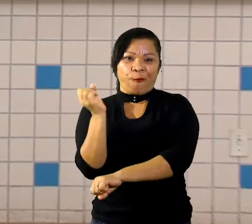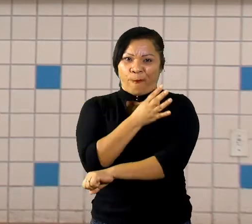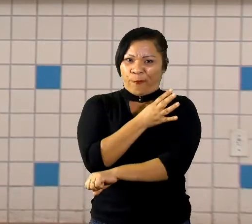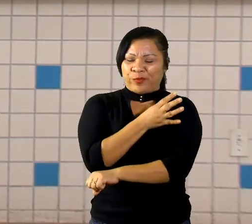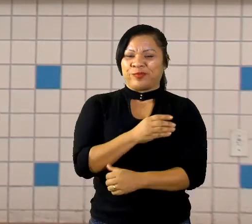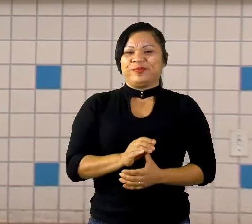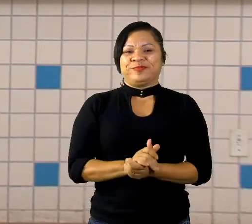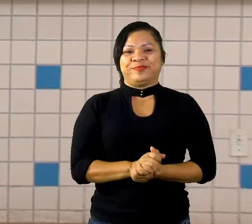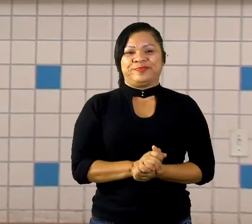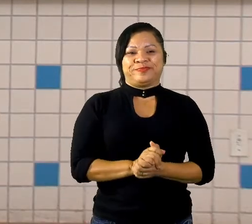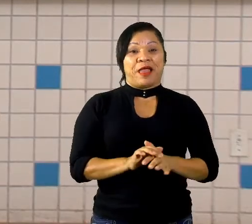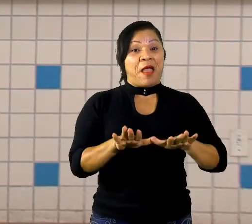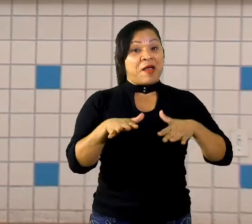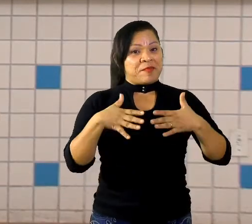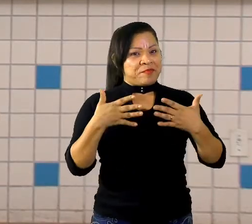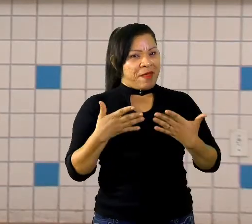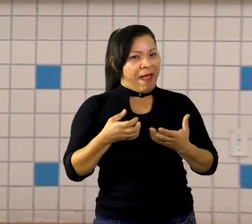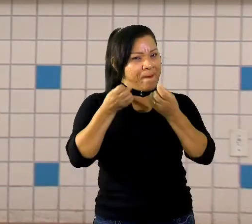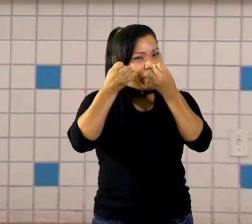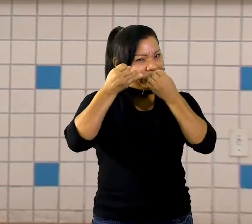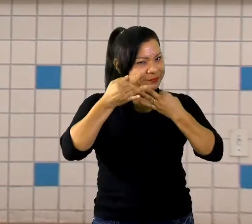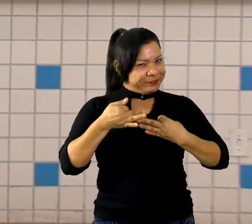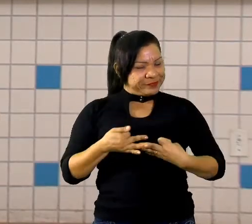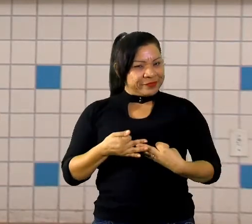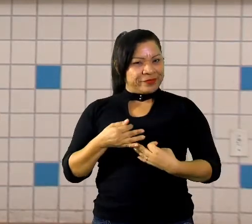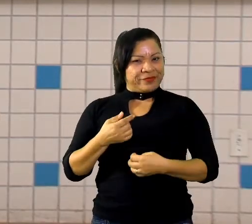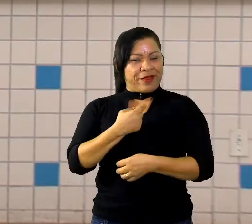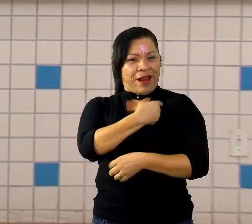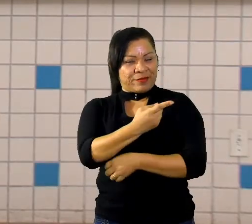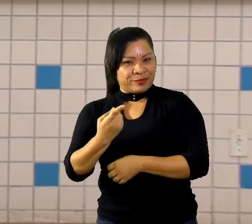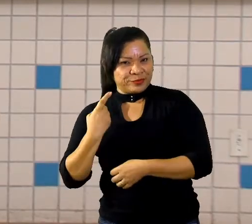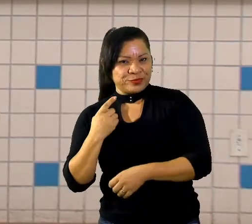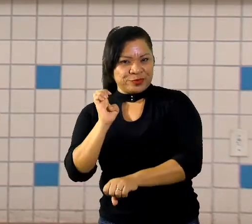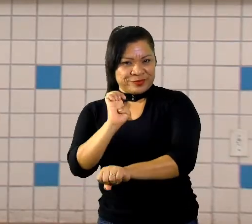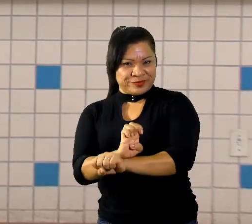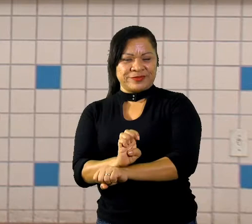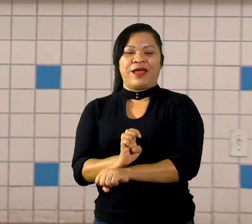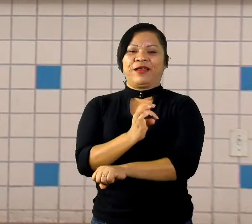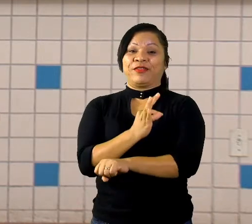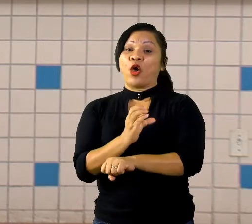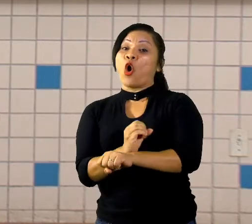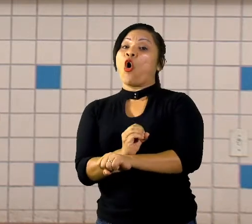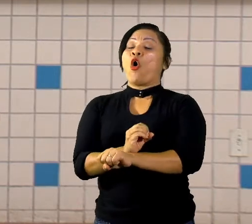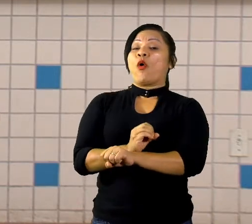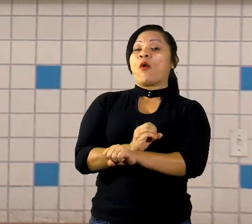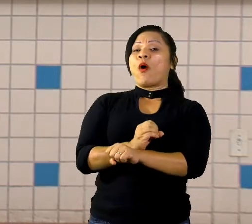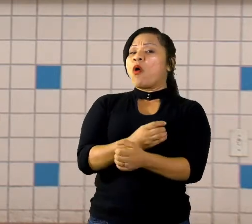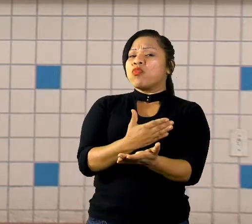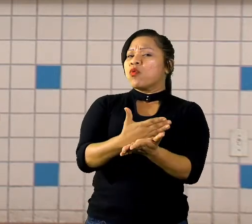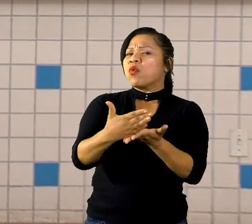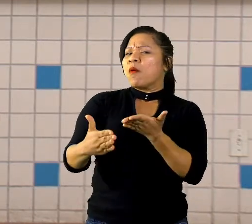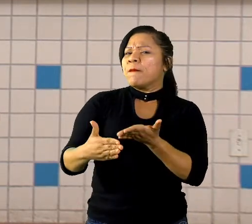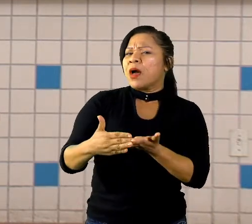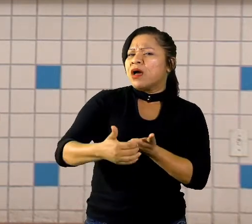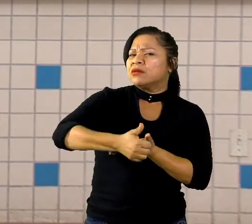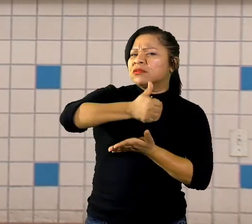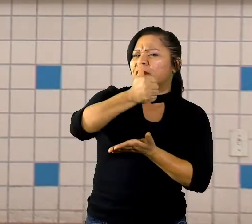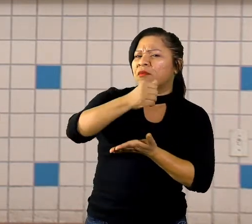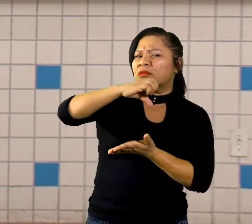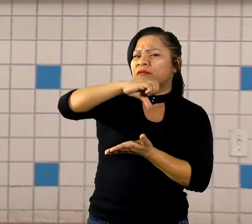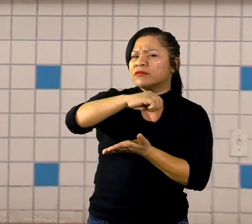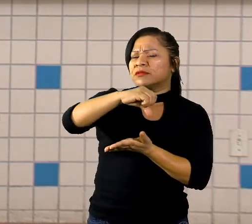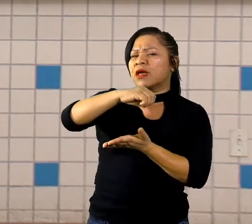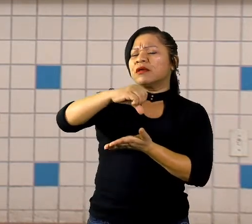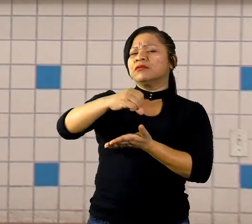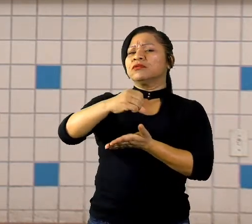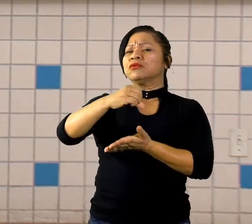Mas para falar do nosso estado do Tocantins, a nossa história não começa em 1988. Ela